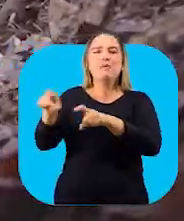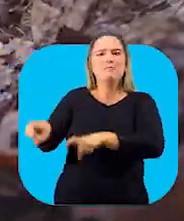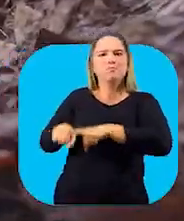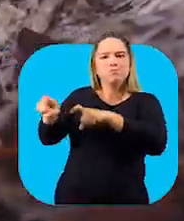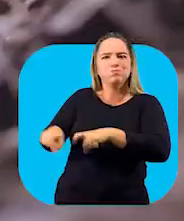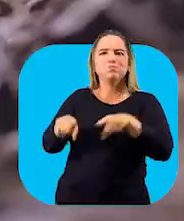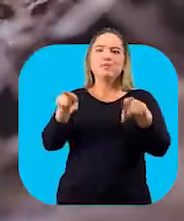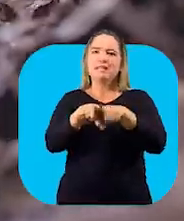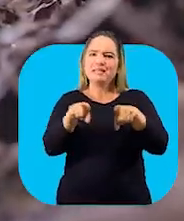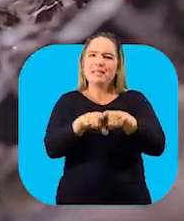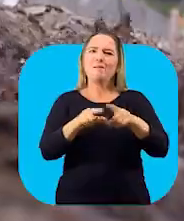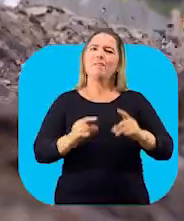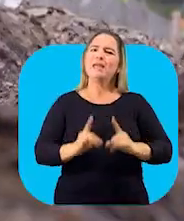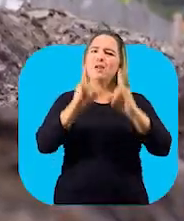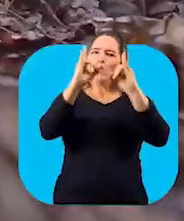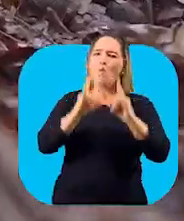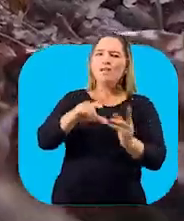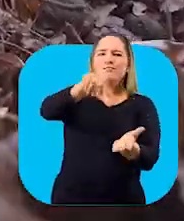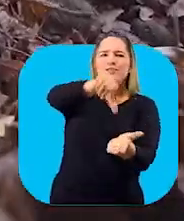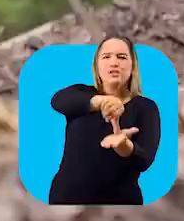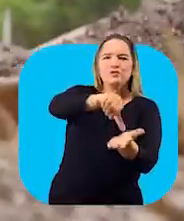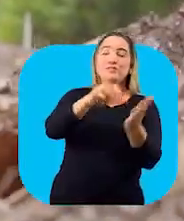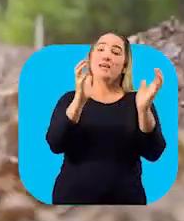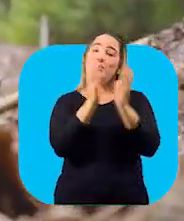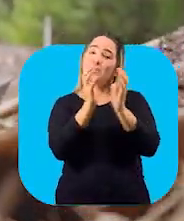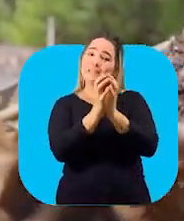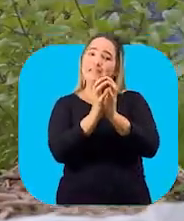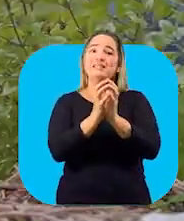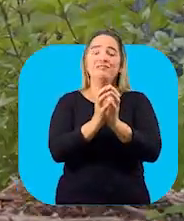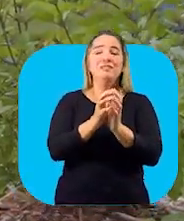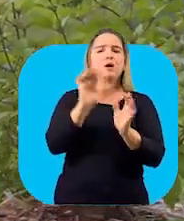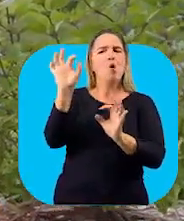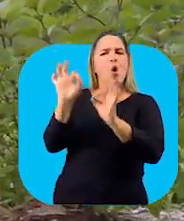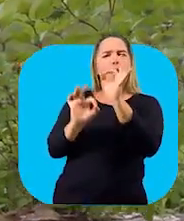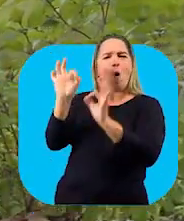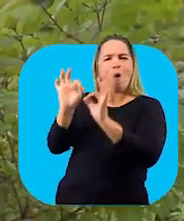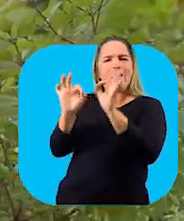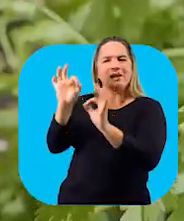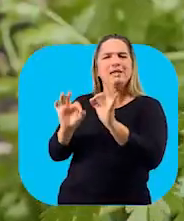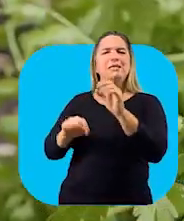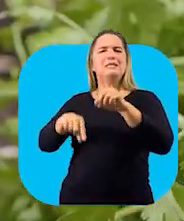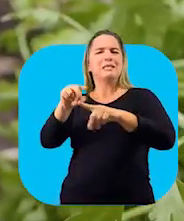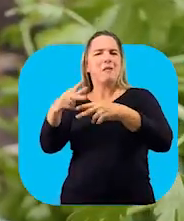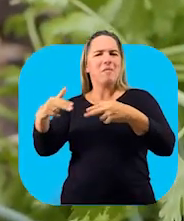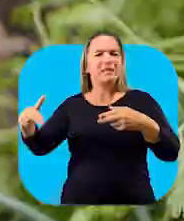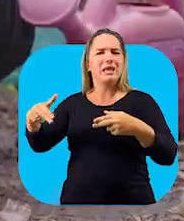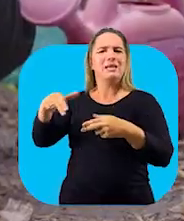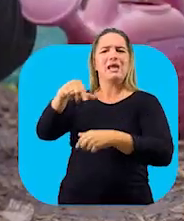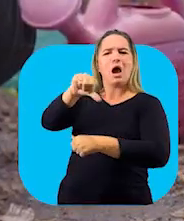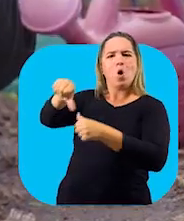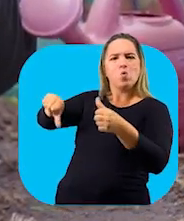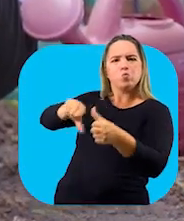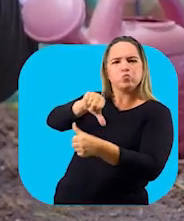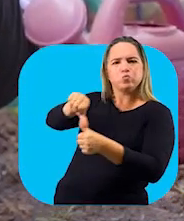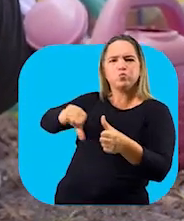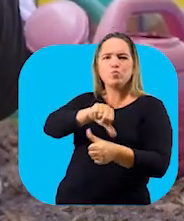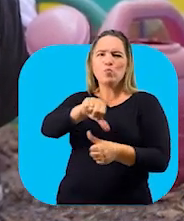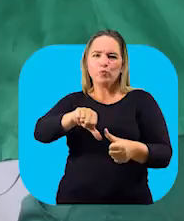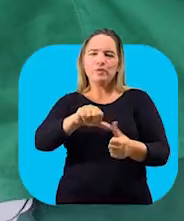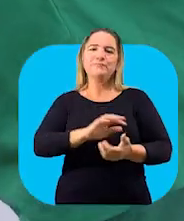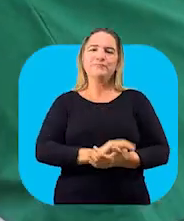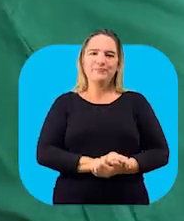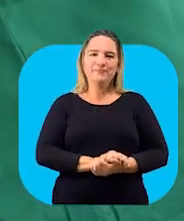terreno anexo ao edifício sede da Prefeitura do Recife, faz a compostagem de resíduos orgânicos, transformando em adubo para